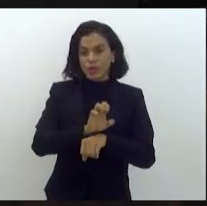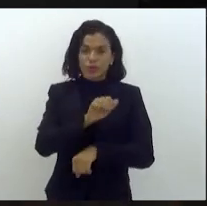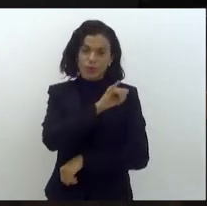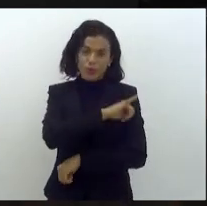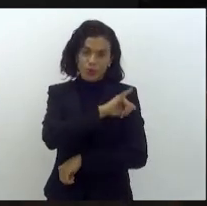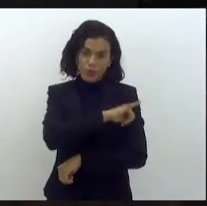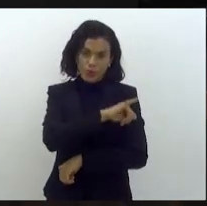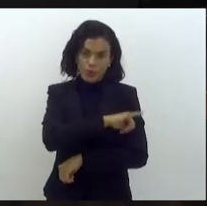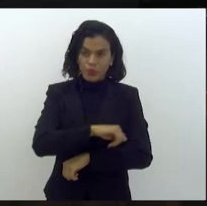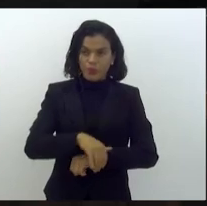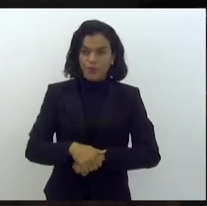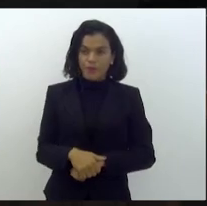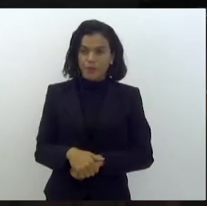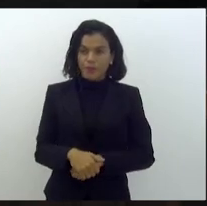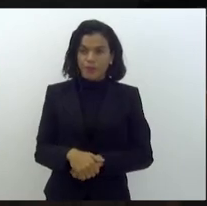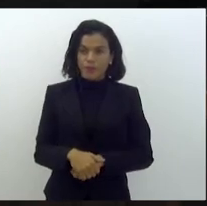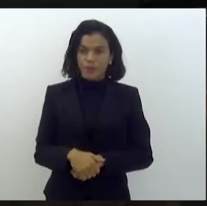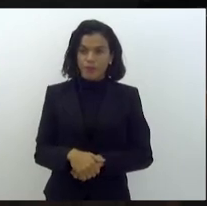Rocha